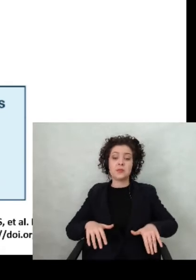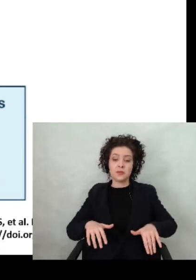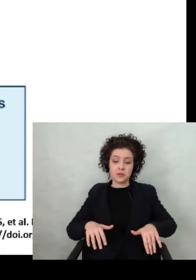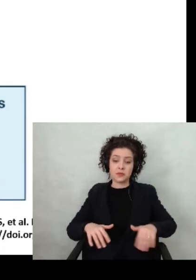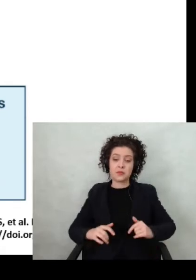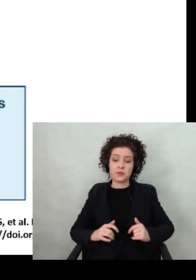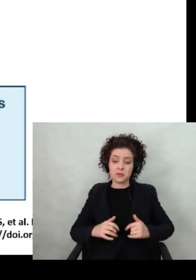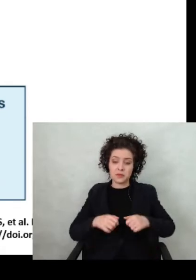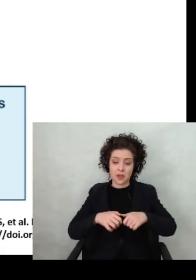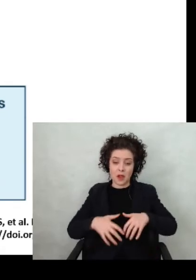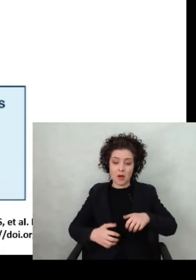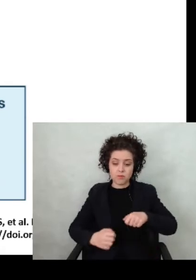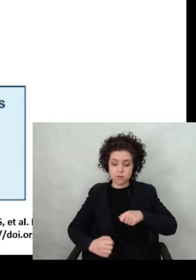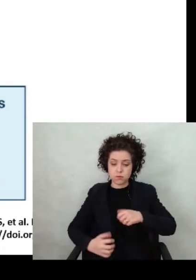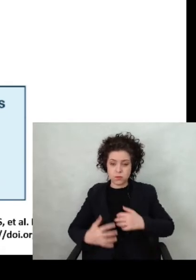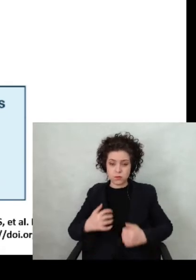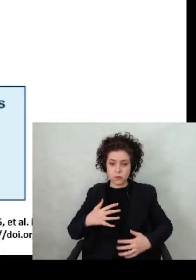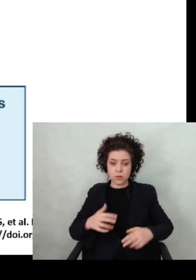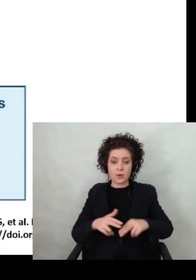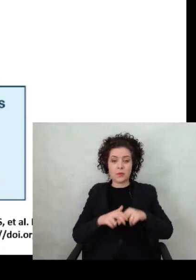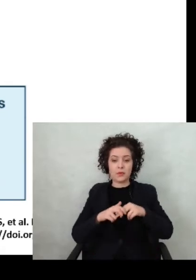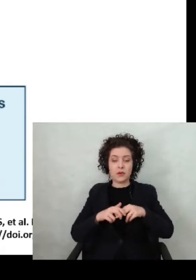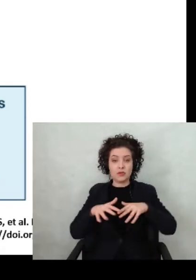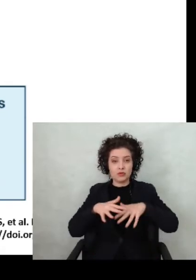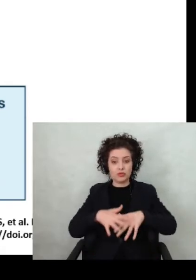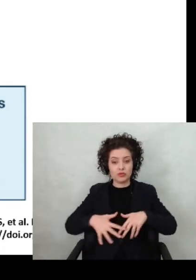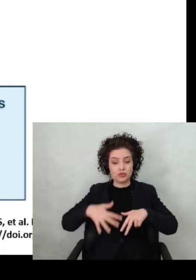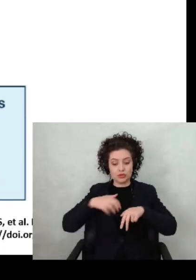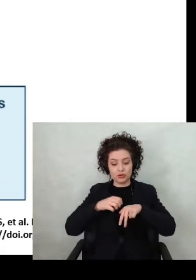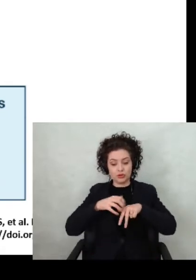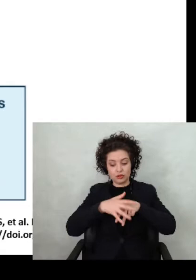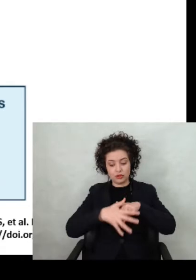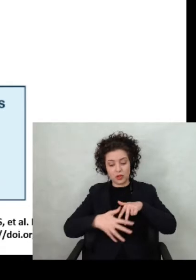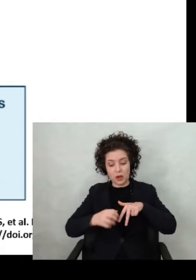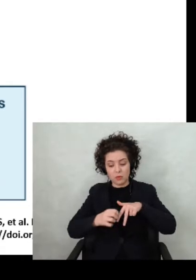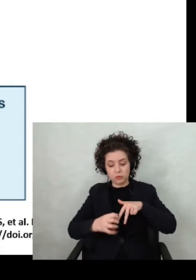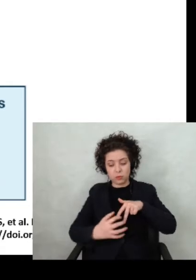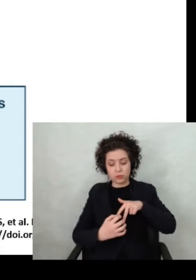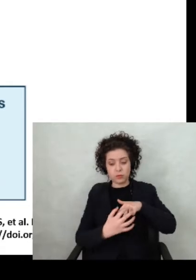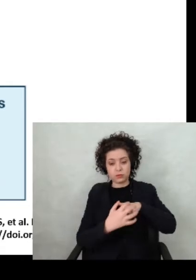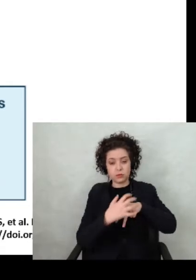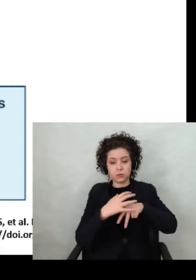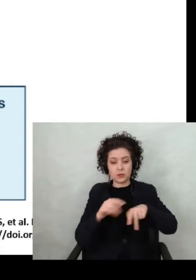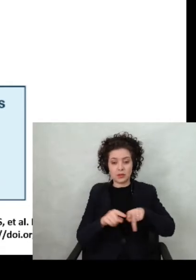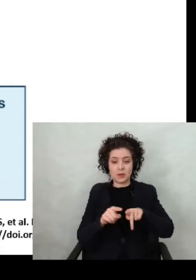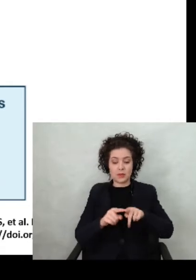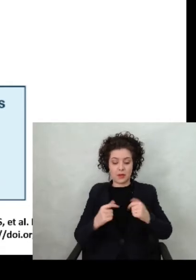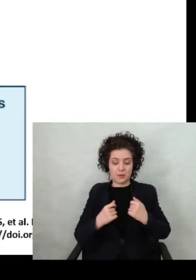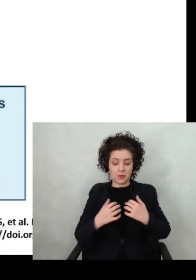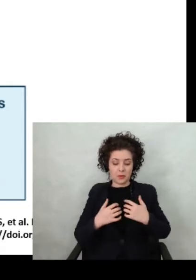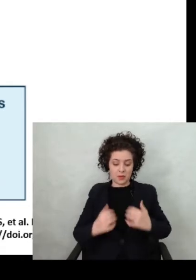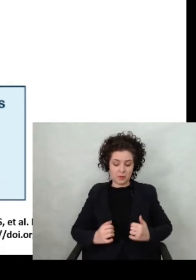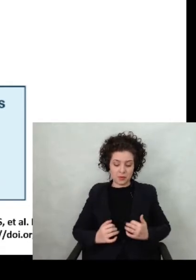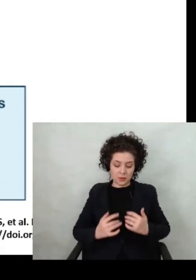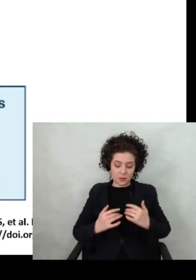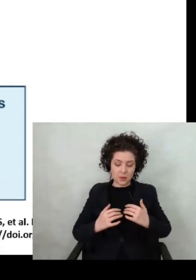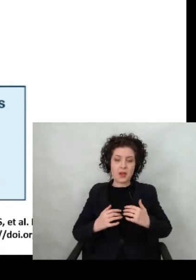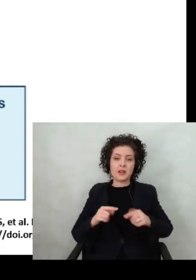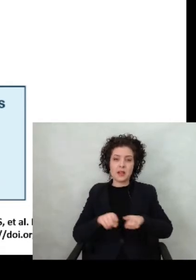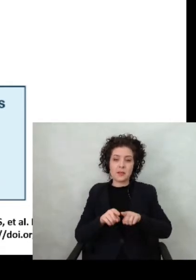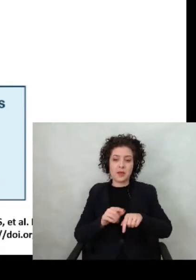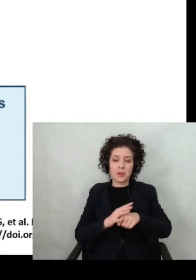fenômenos macrotrombóticos, por exemplo, tromboembolia pulmonar, obstrução arterial aguda de